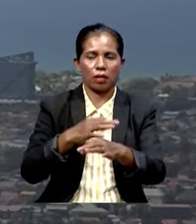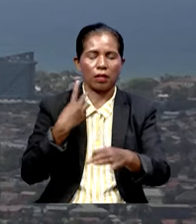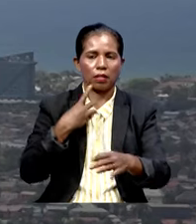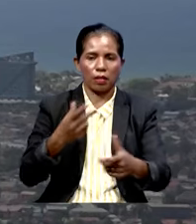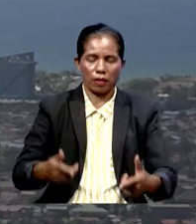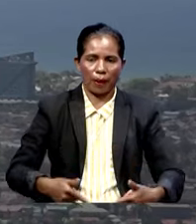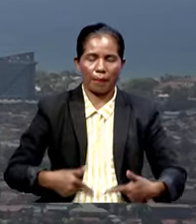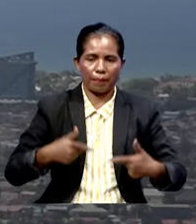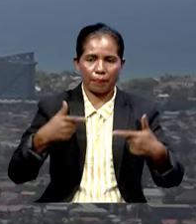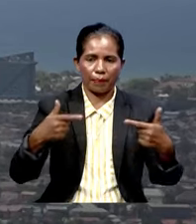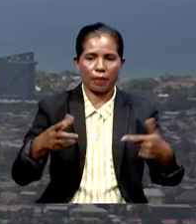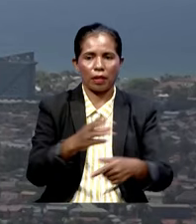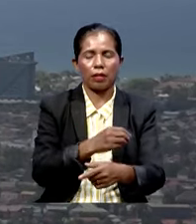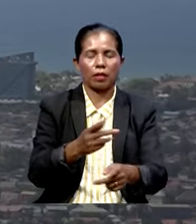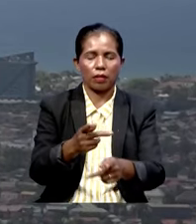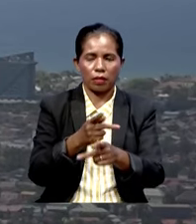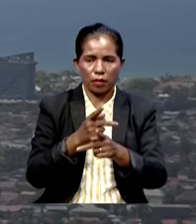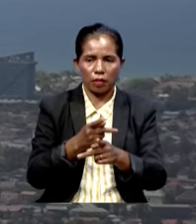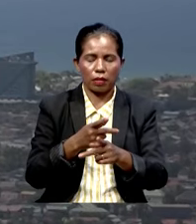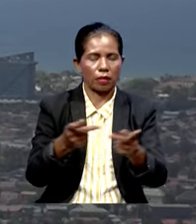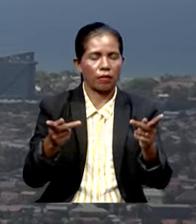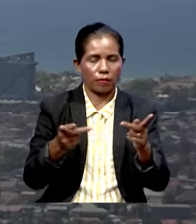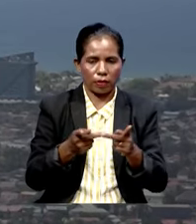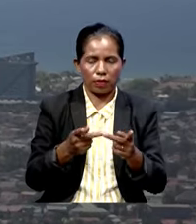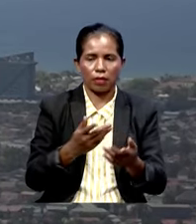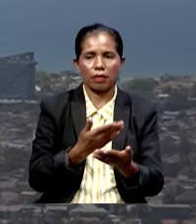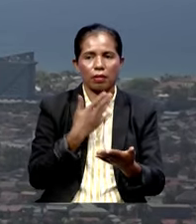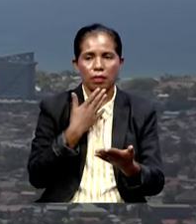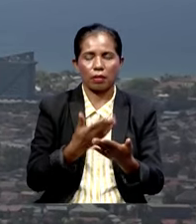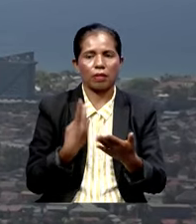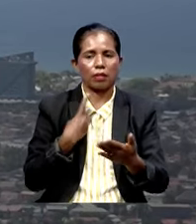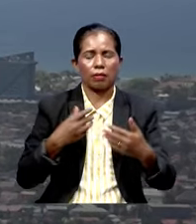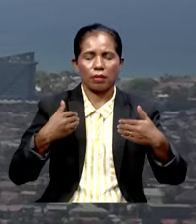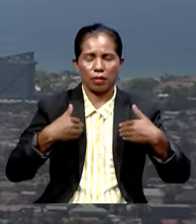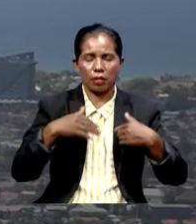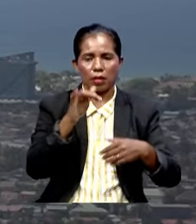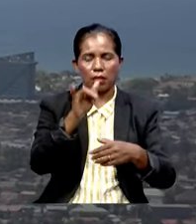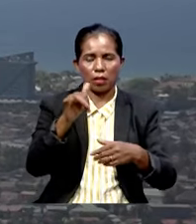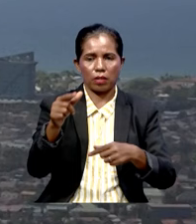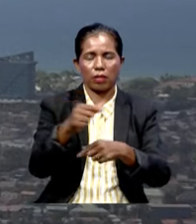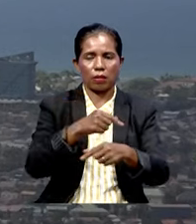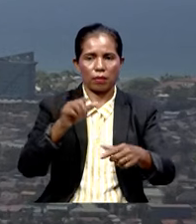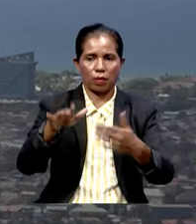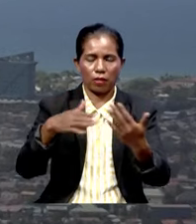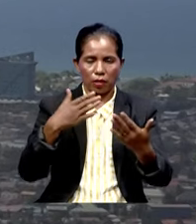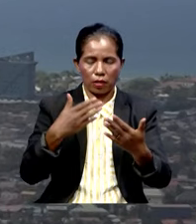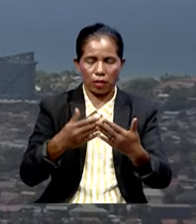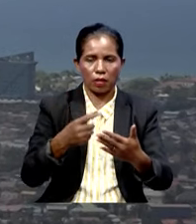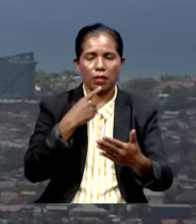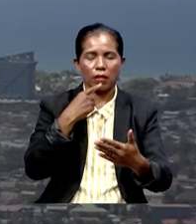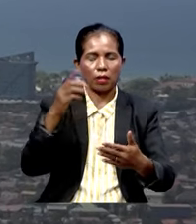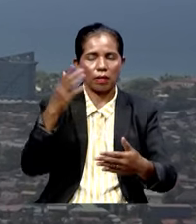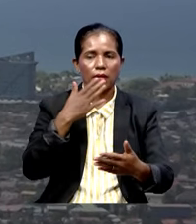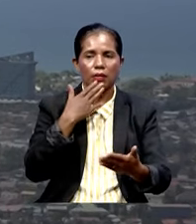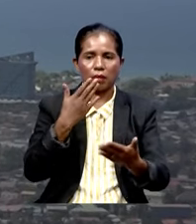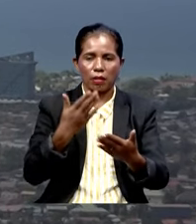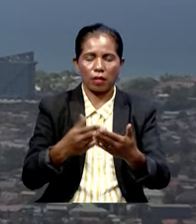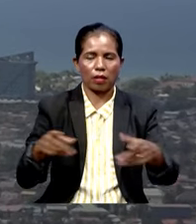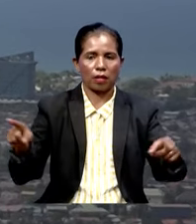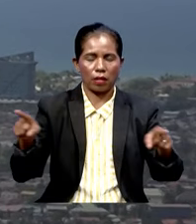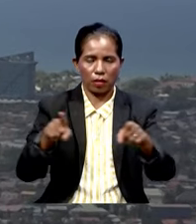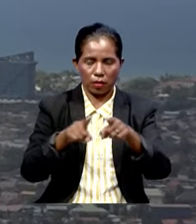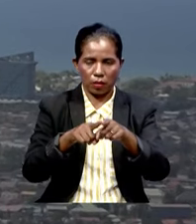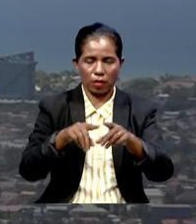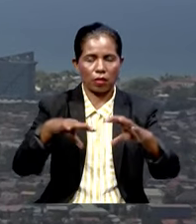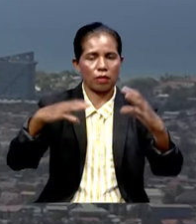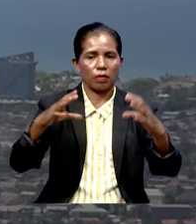niamores, no protese ambiente. Ita mosi acordo global sira atu orienta progresso hanesan